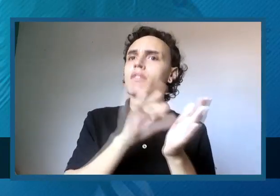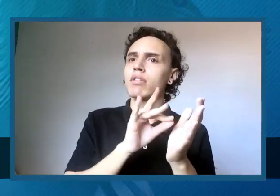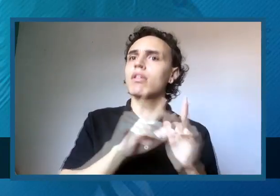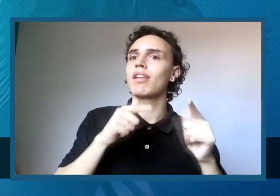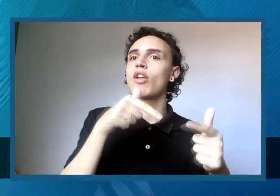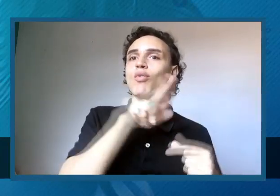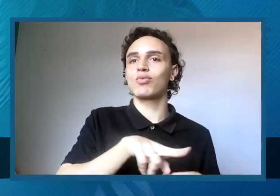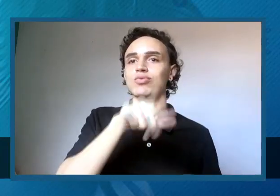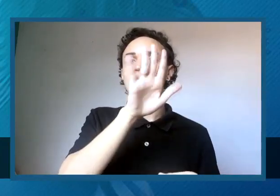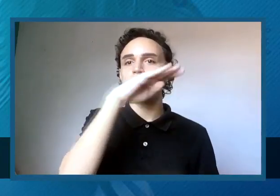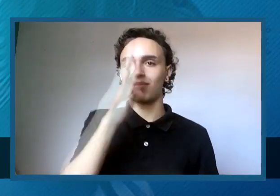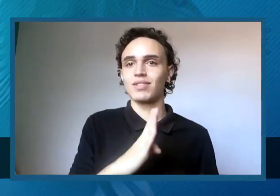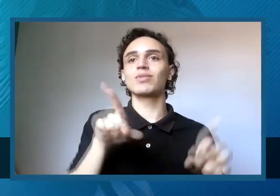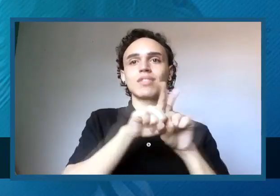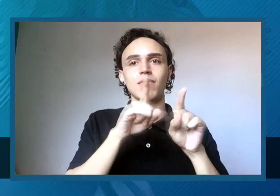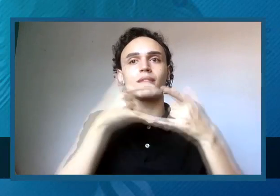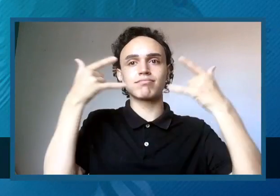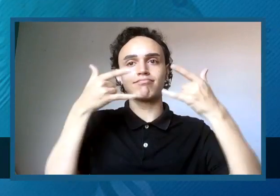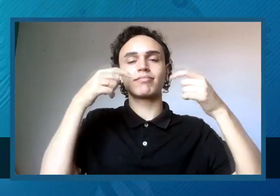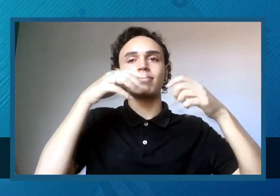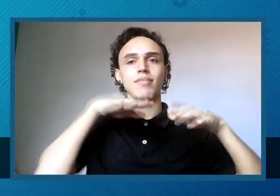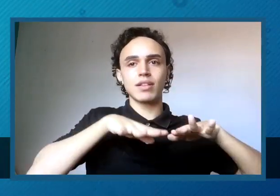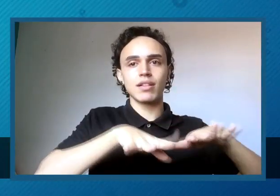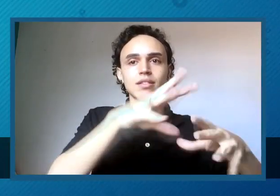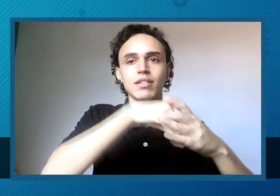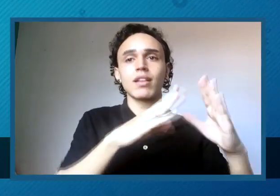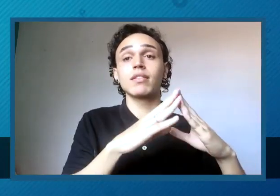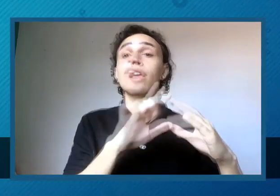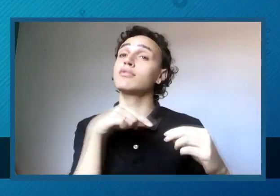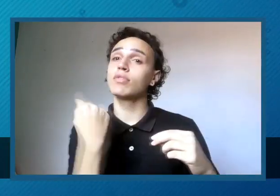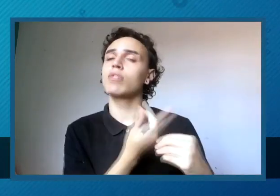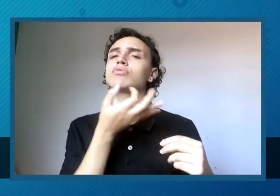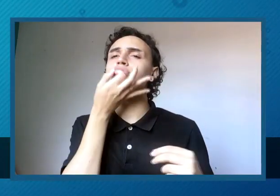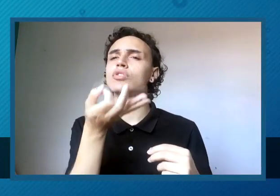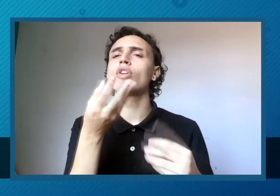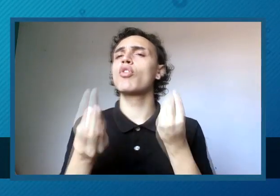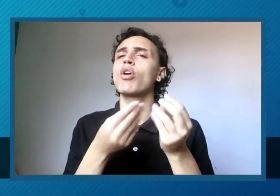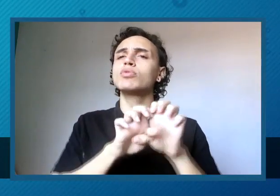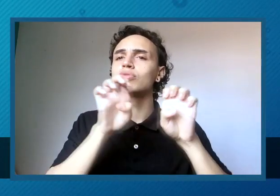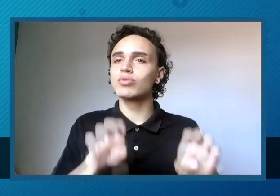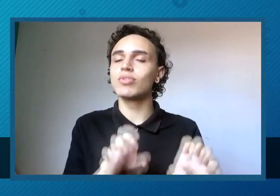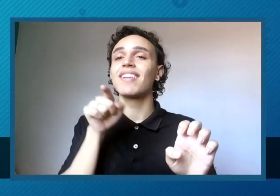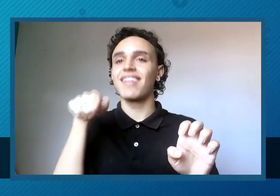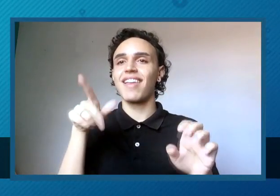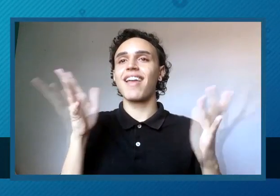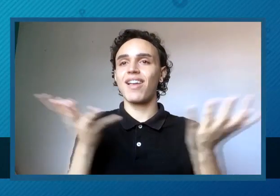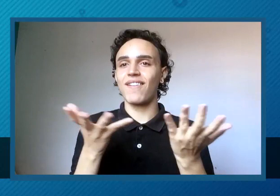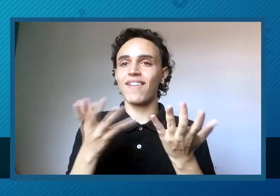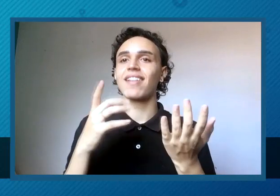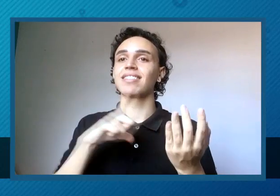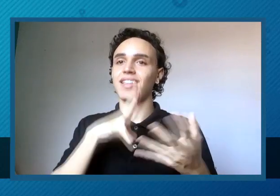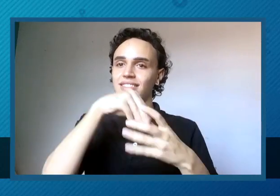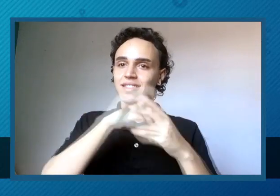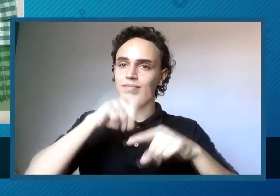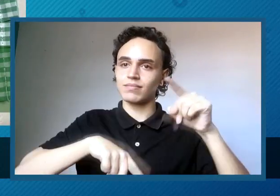no mínimo na sua composição, combinado a poliéster. A estrutura que a gente faz é basicamente um envelope. E dentro, a